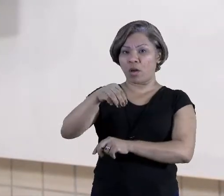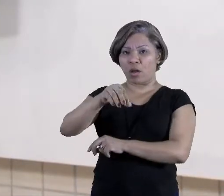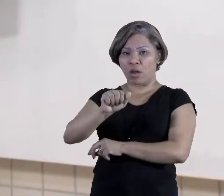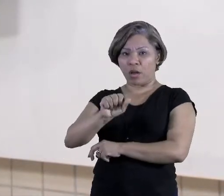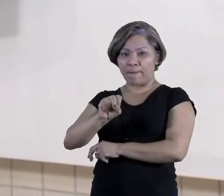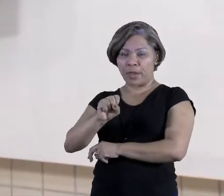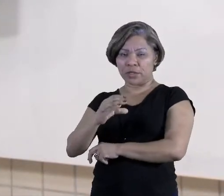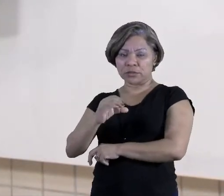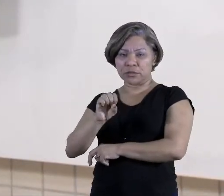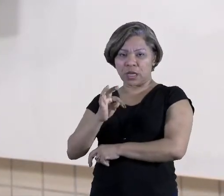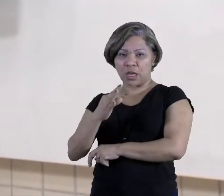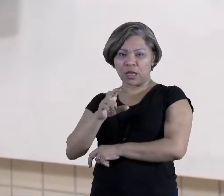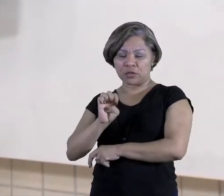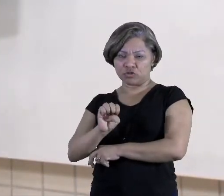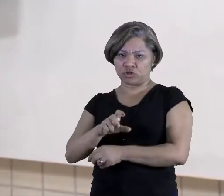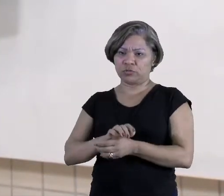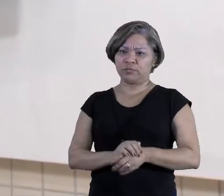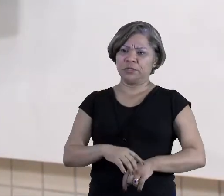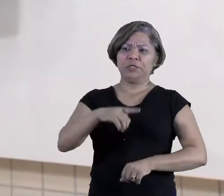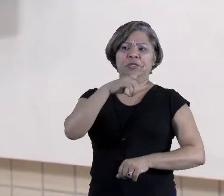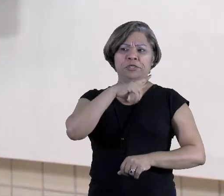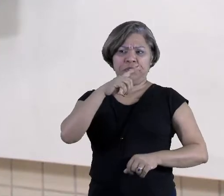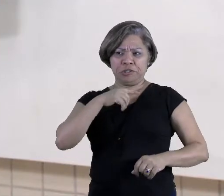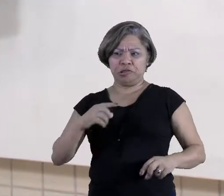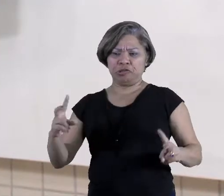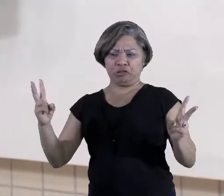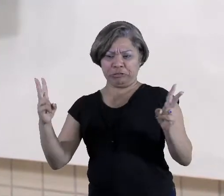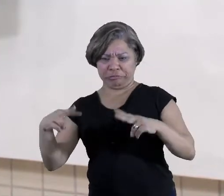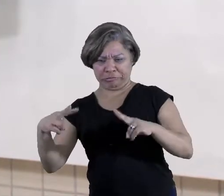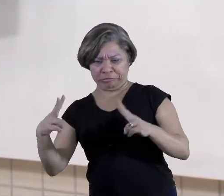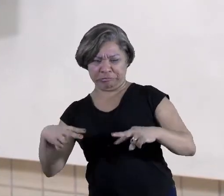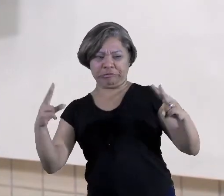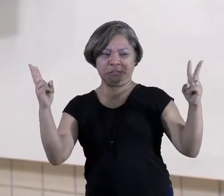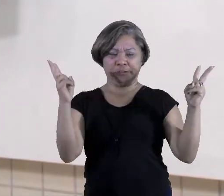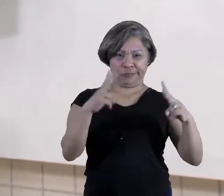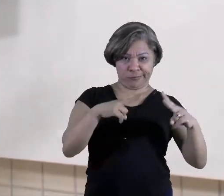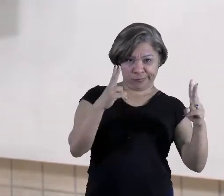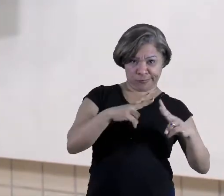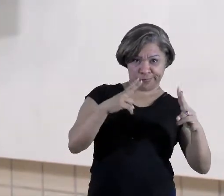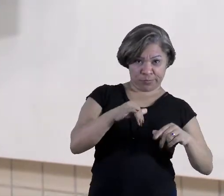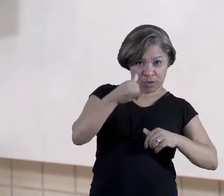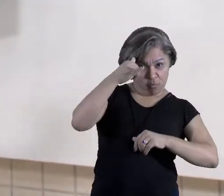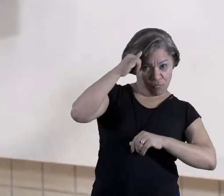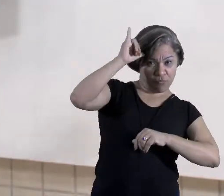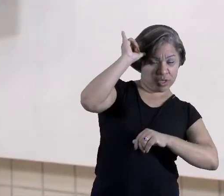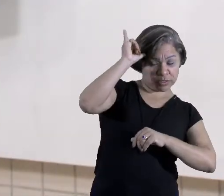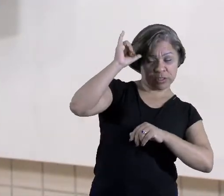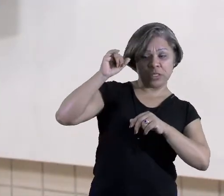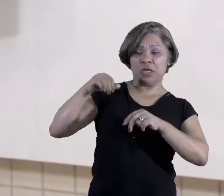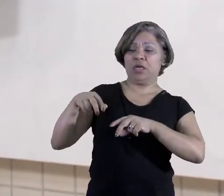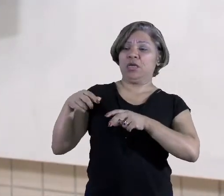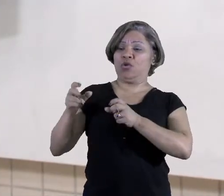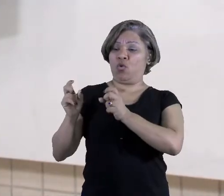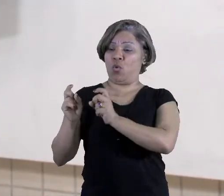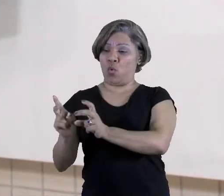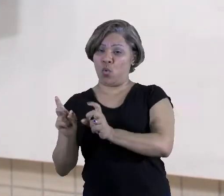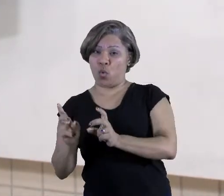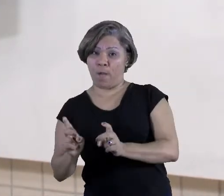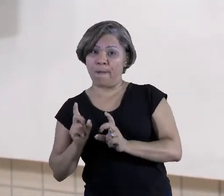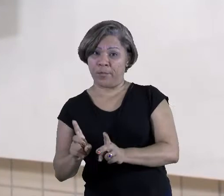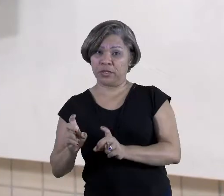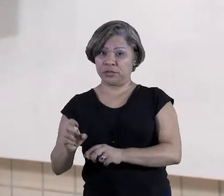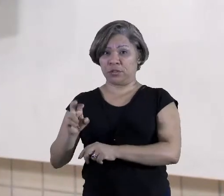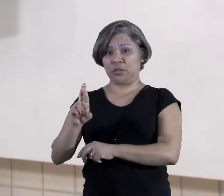Havia, de certa forma, uma rivalidade entre os grandes fazendeiros de Olinda com os comerciantes de Recife. Por